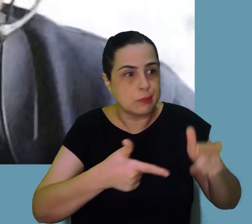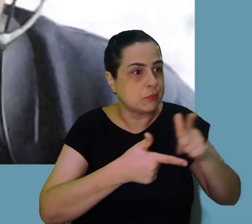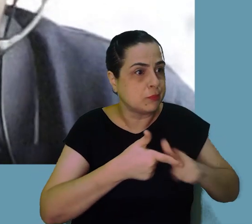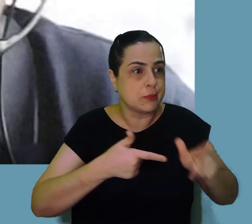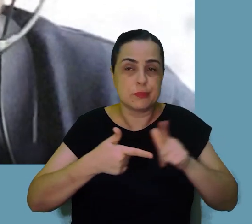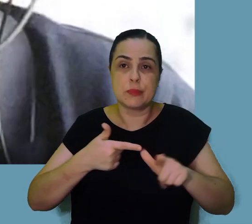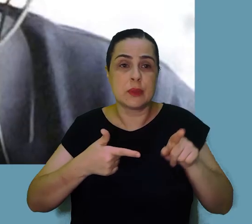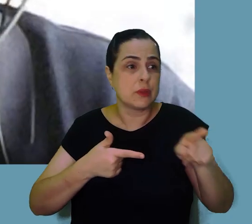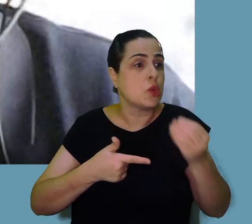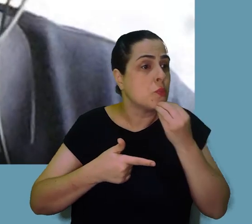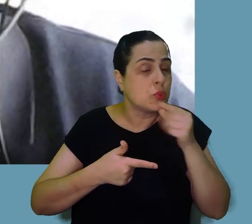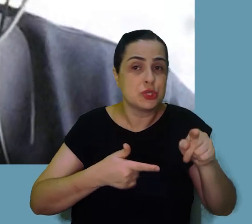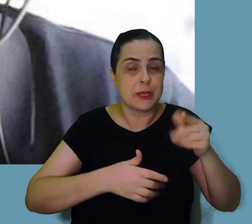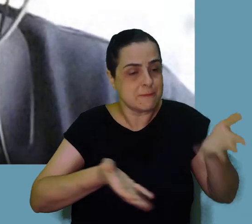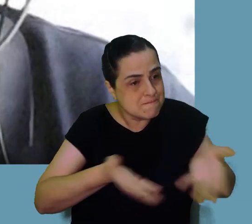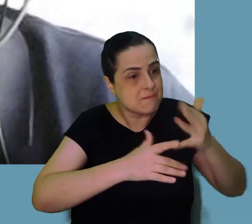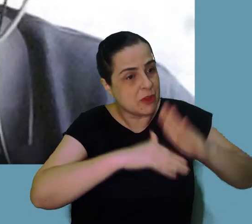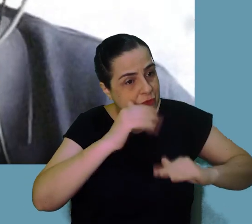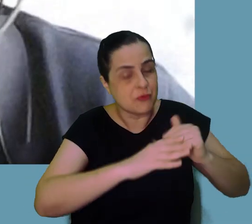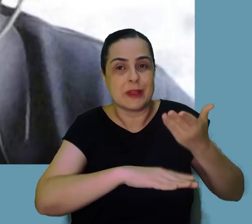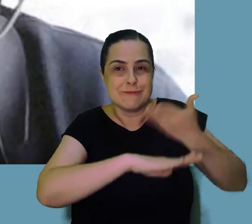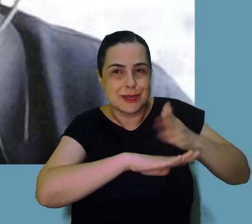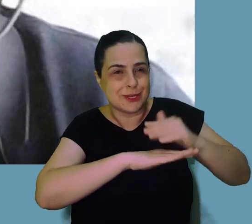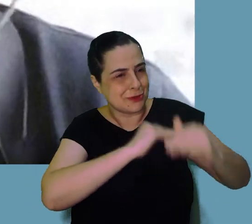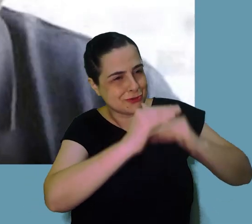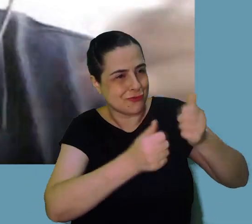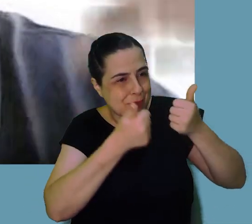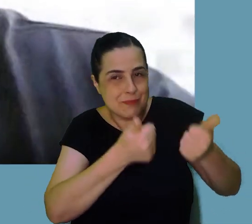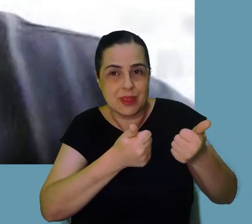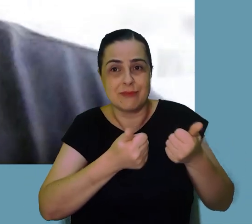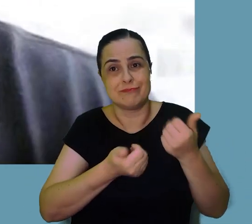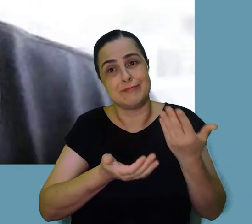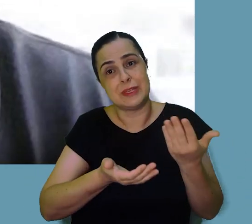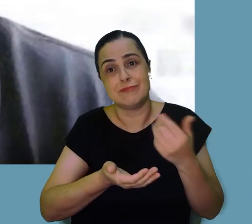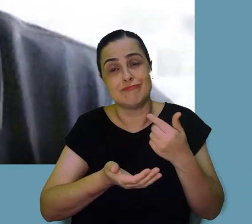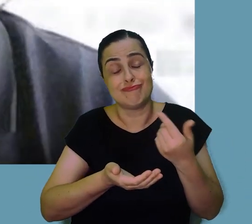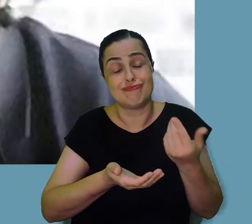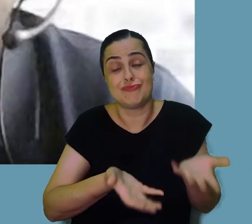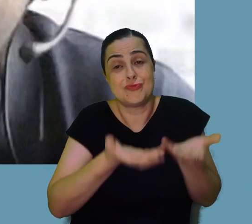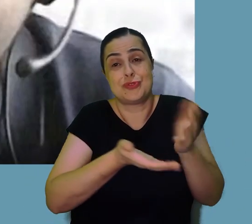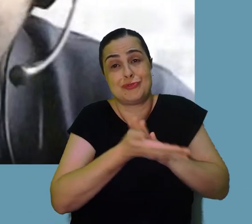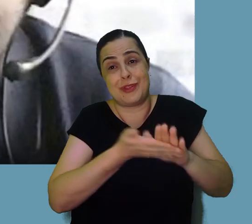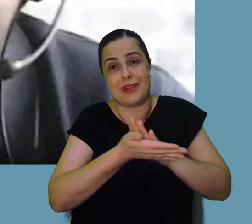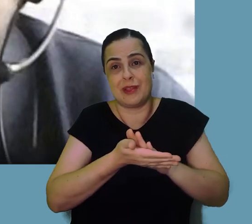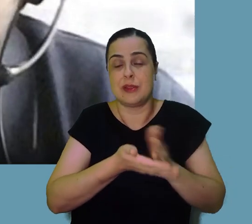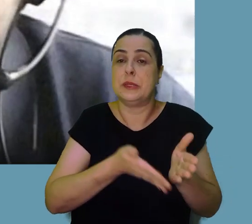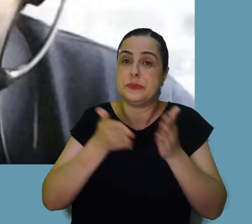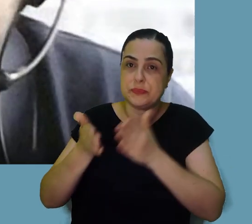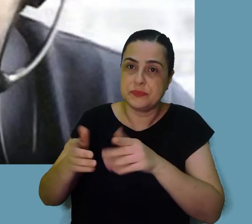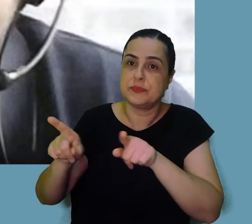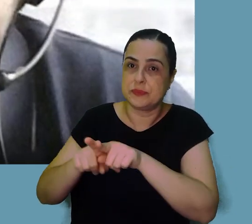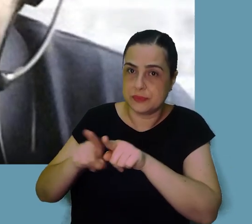obra que poderiam estar sendo qualificadas para estar nessa posição e em outras superiores, e por outro lado as